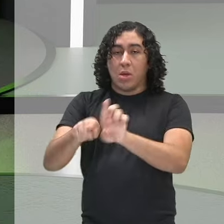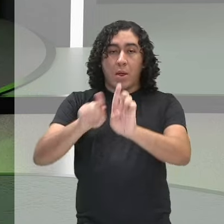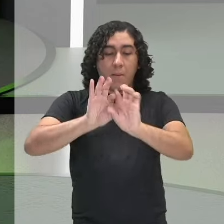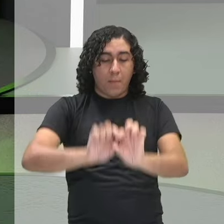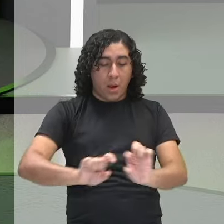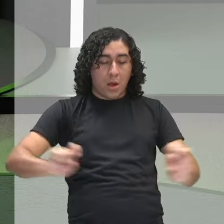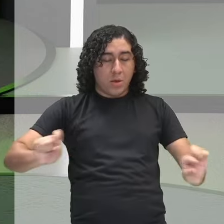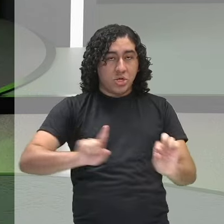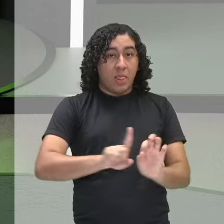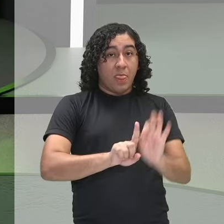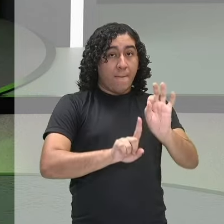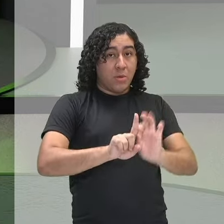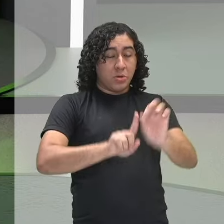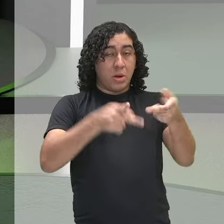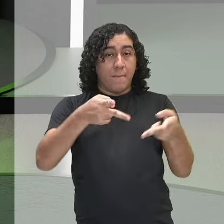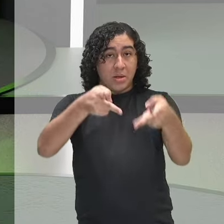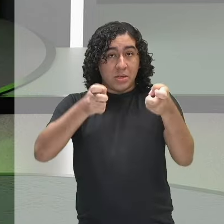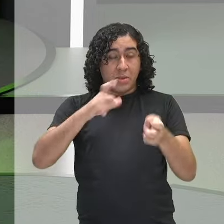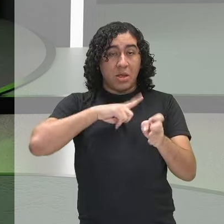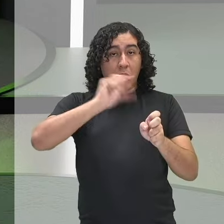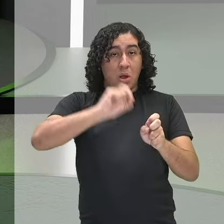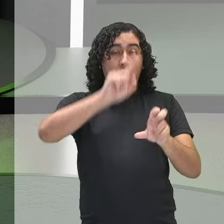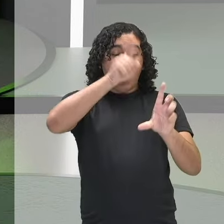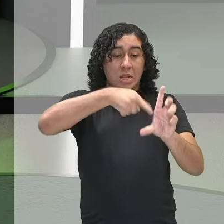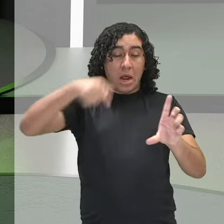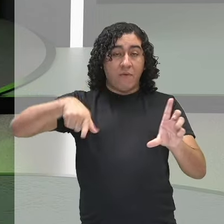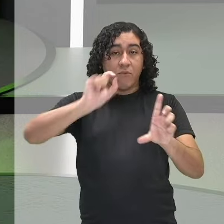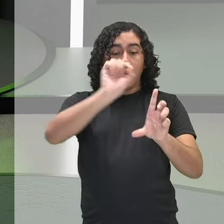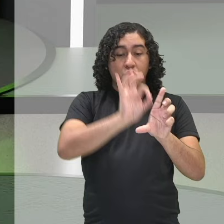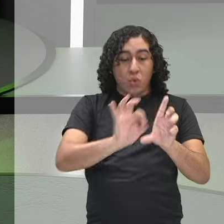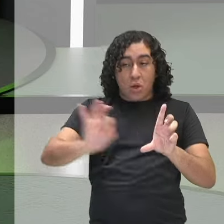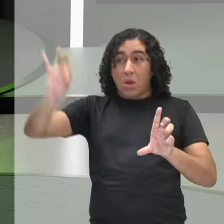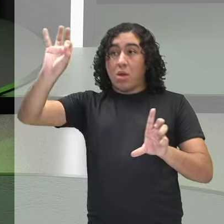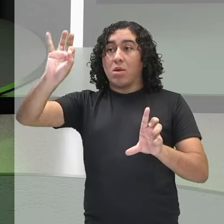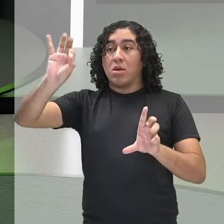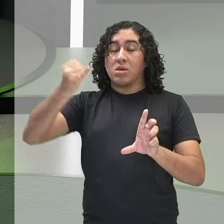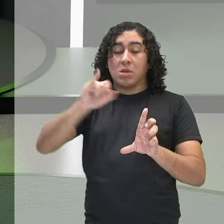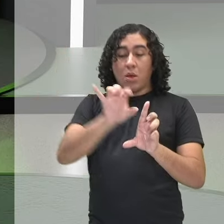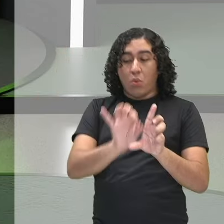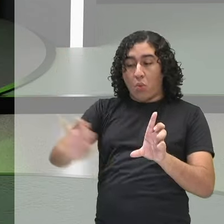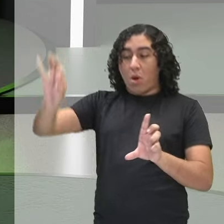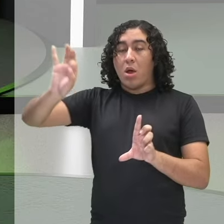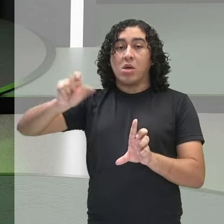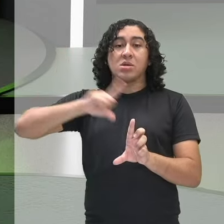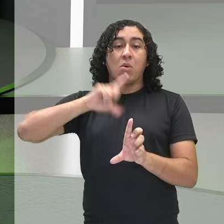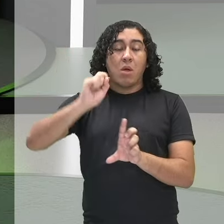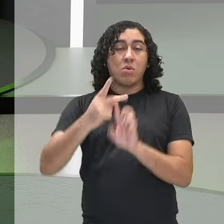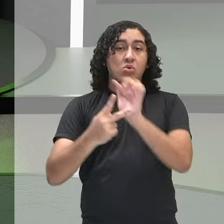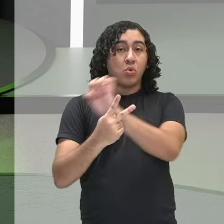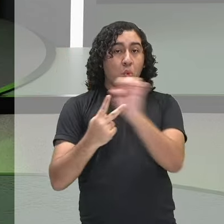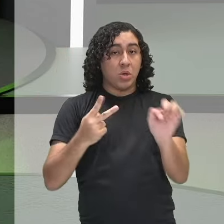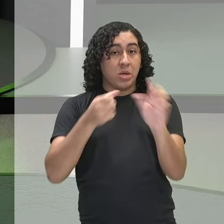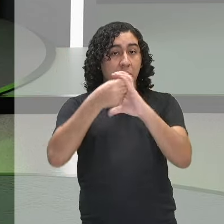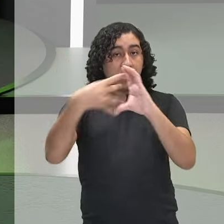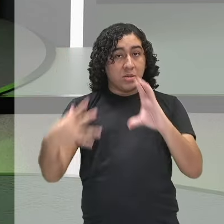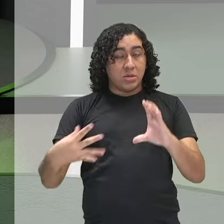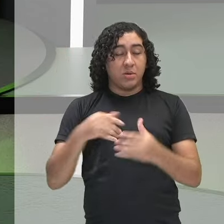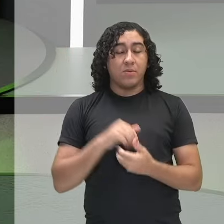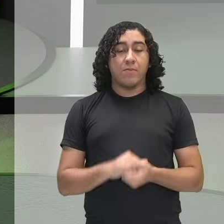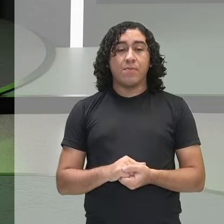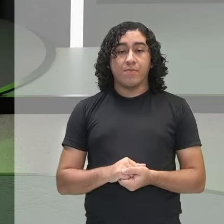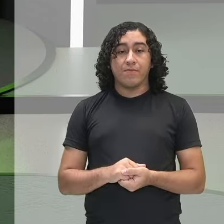gráfico, né, ele está subindo aí. Esse gráfico que está subindo tem dois pontos. O ponto que